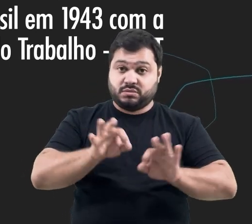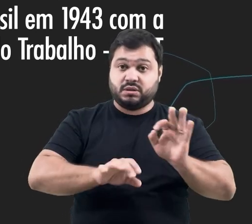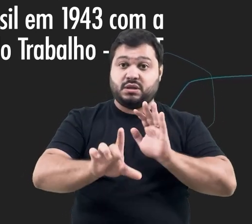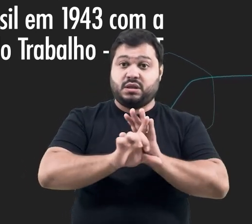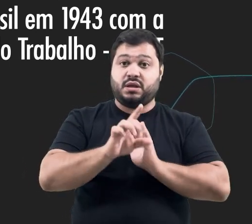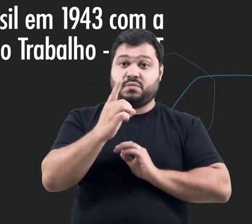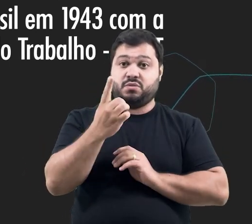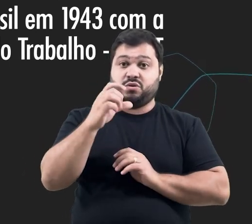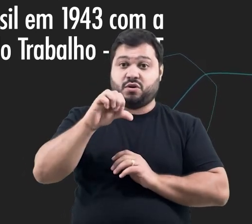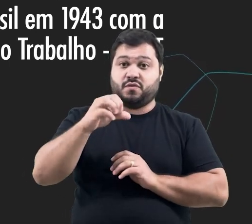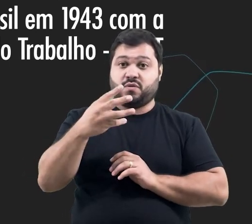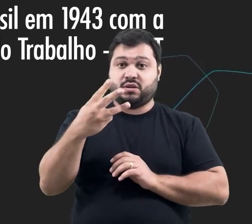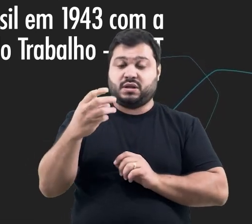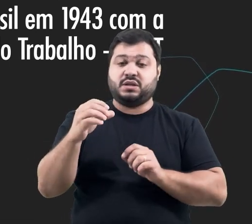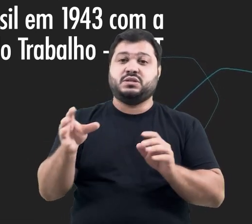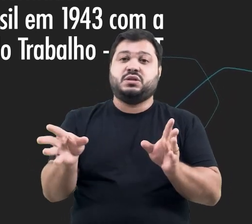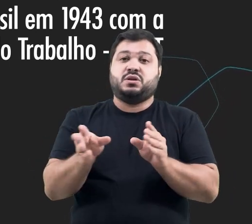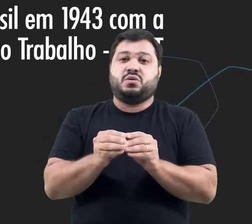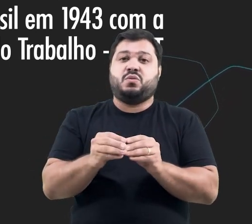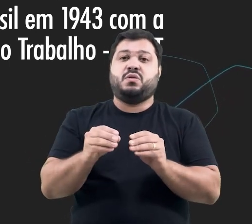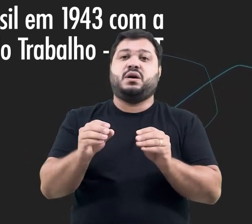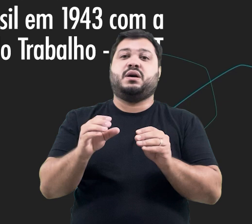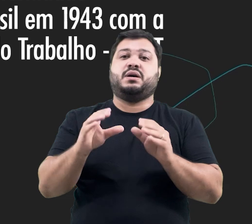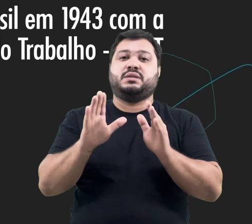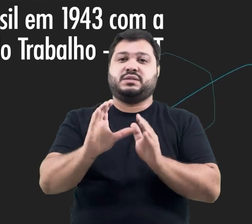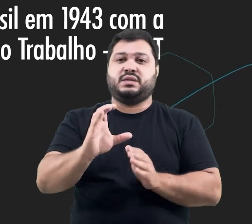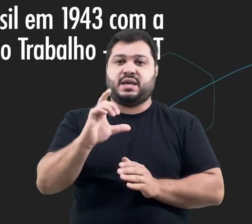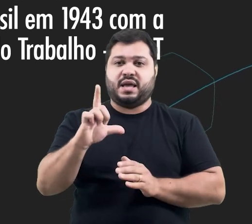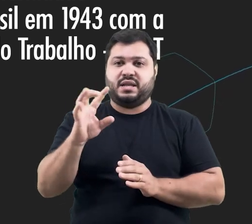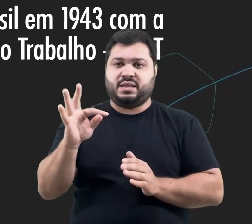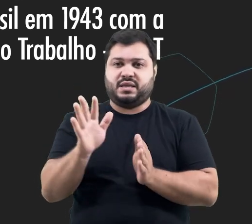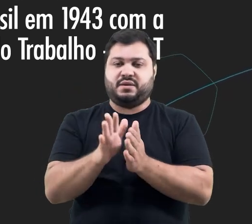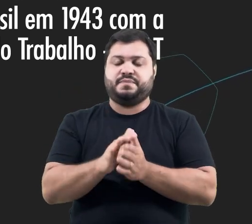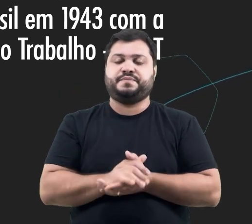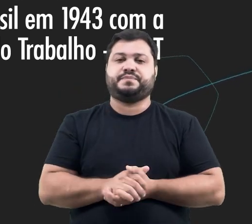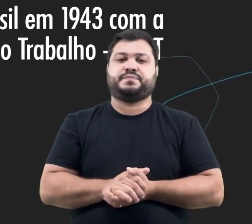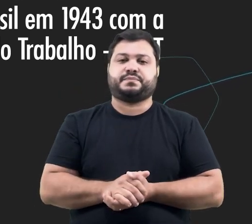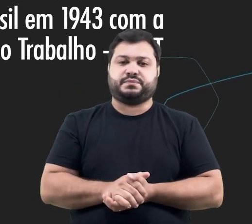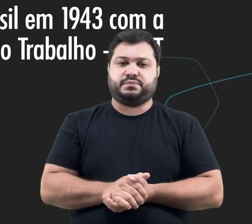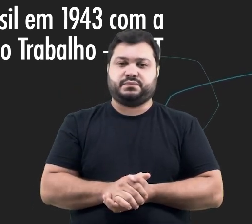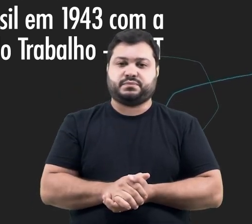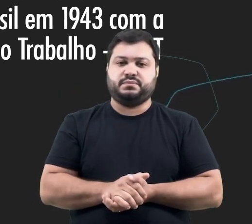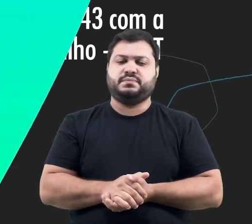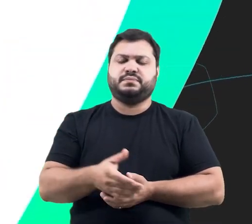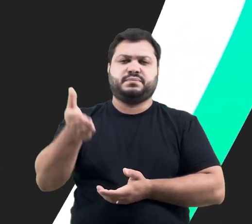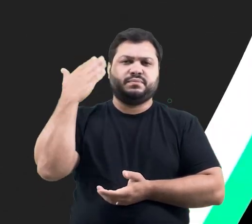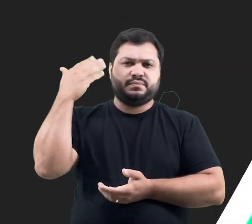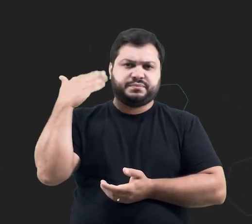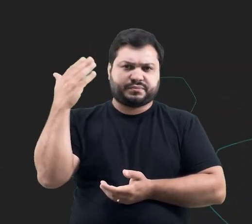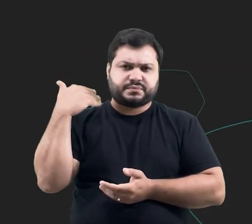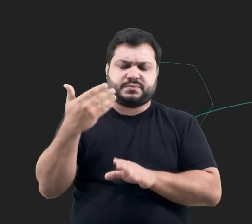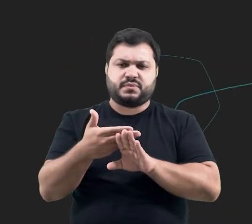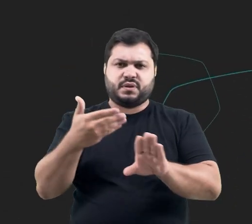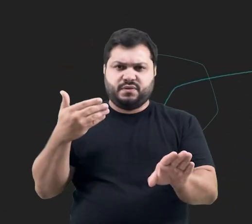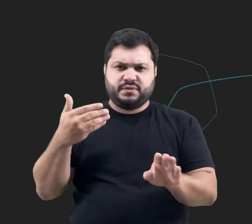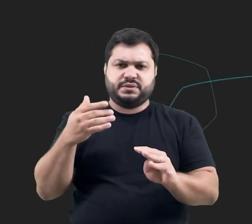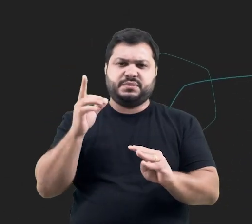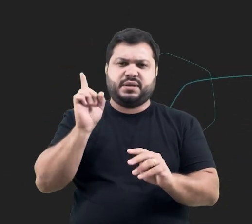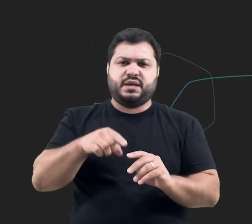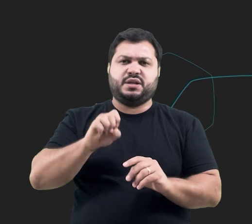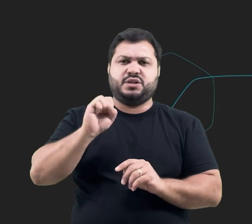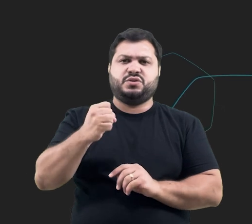em 1943, com a Consolidação das Leis do Trabalho, a CLT. Naquela época,